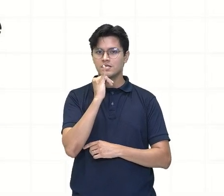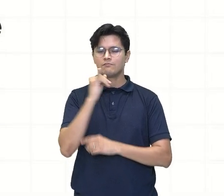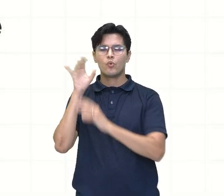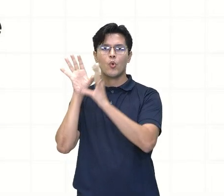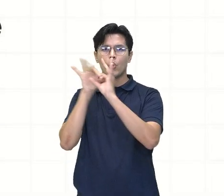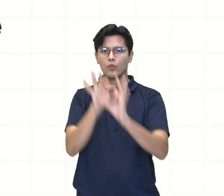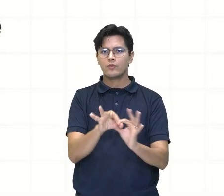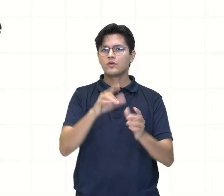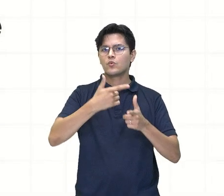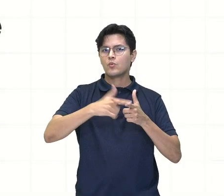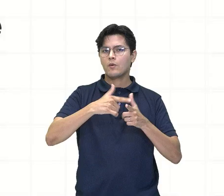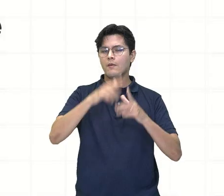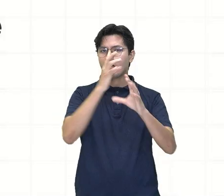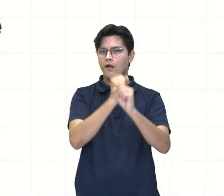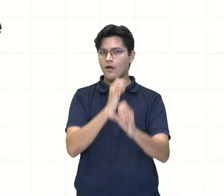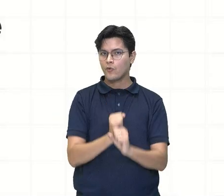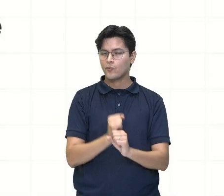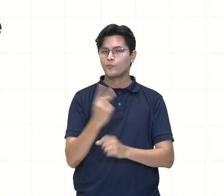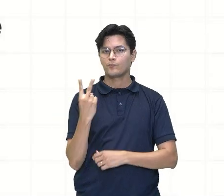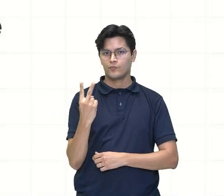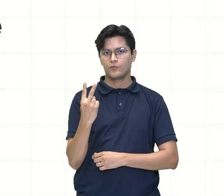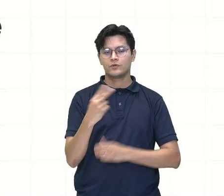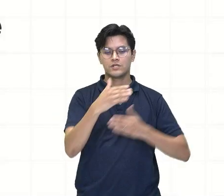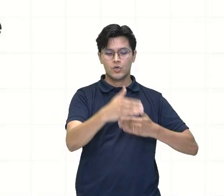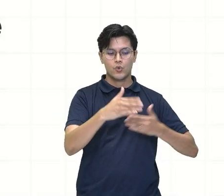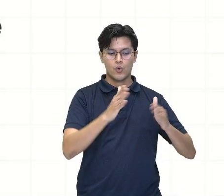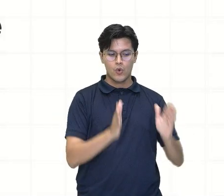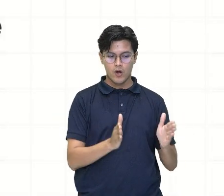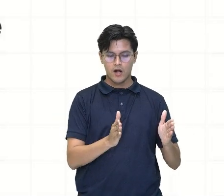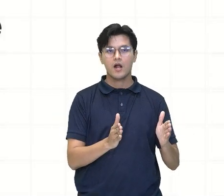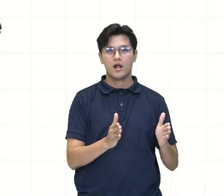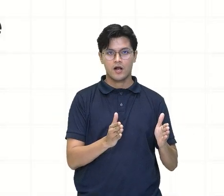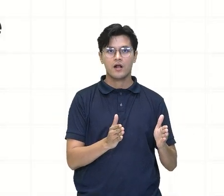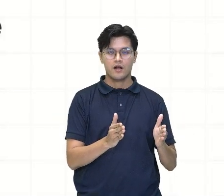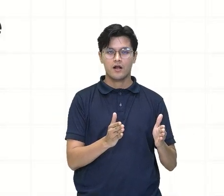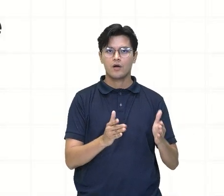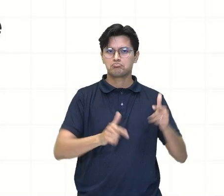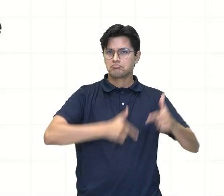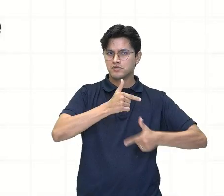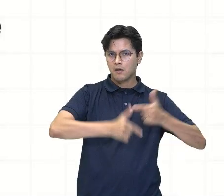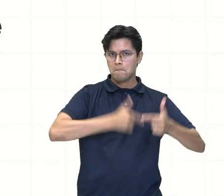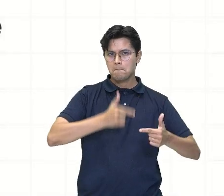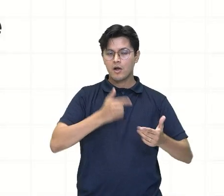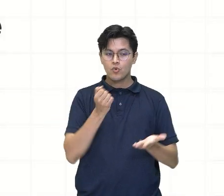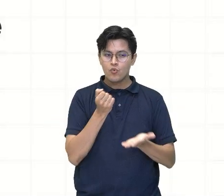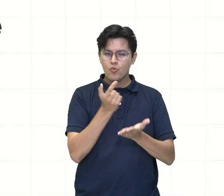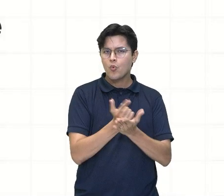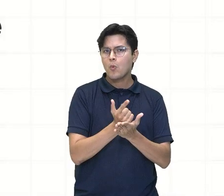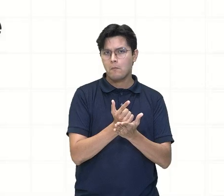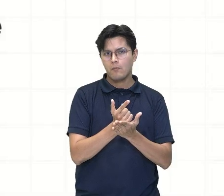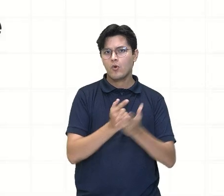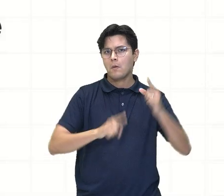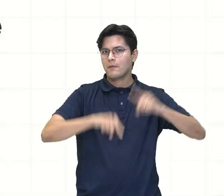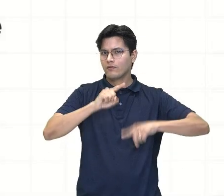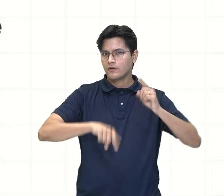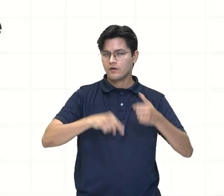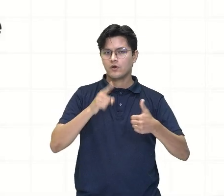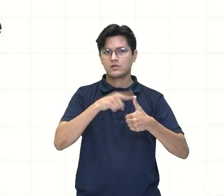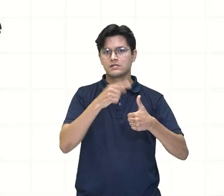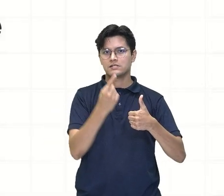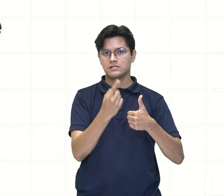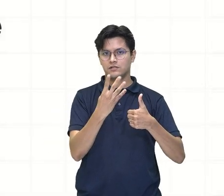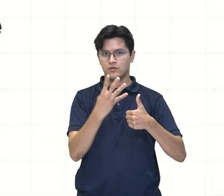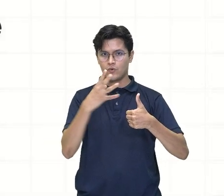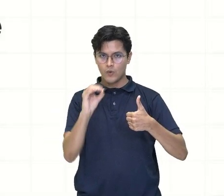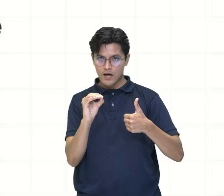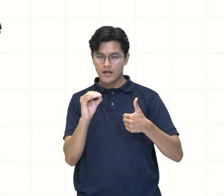problema 2. Um escritório comprou os seguintes itens: 140 marcadores